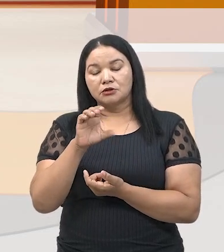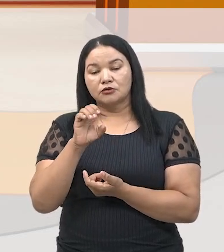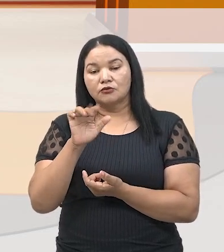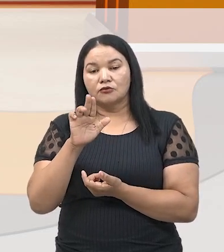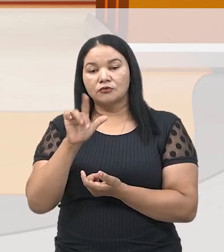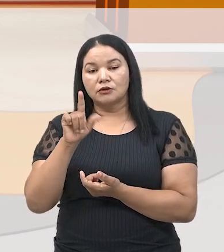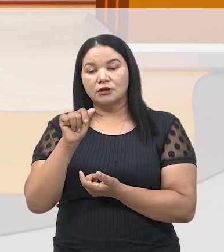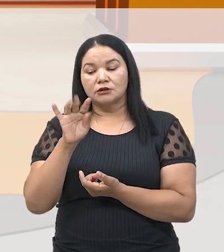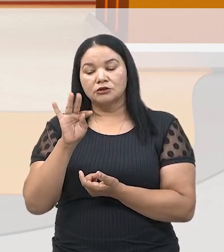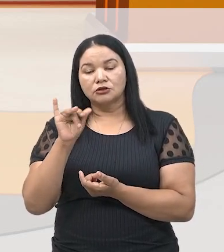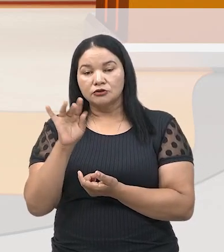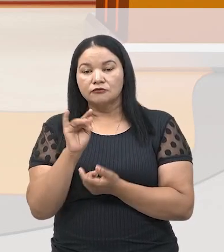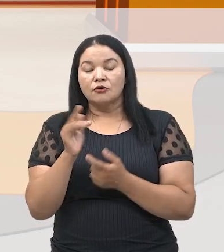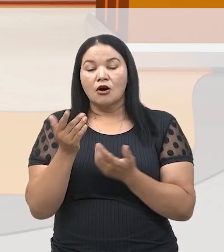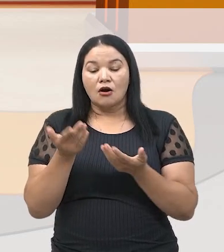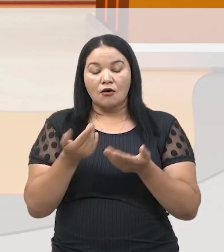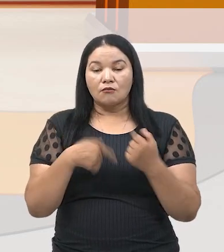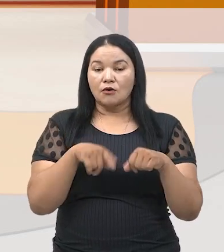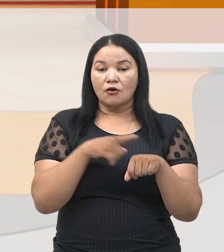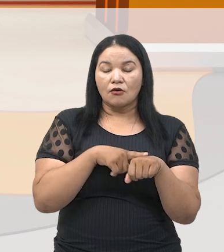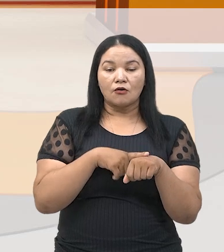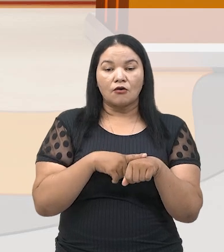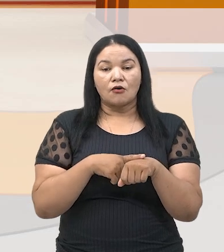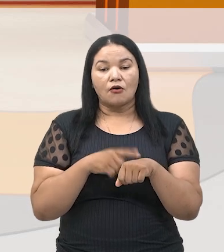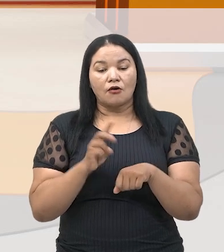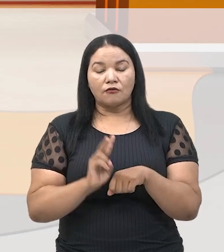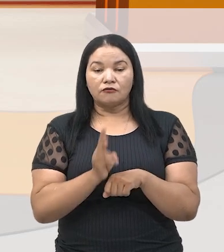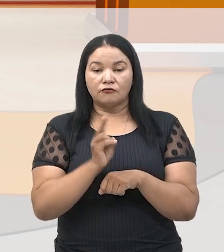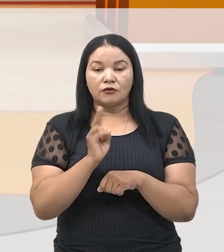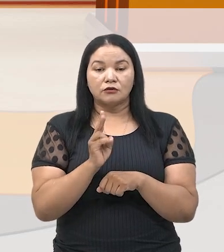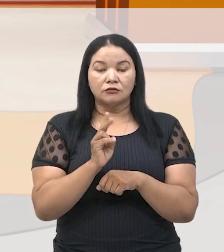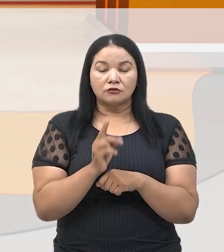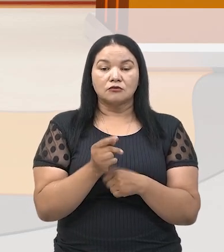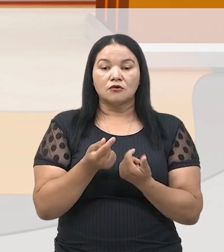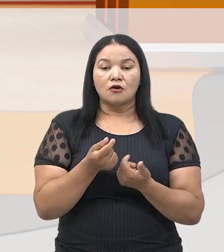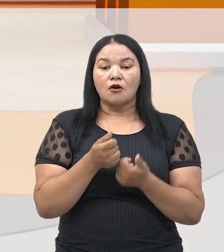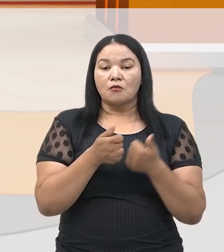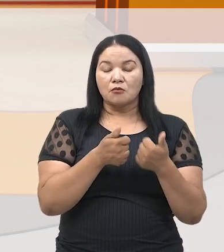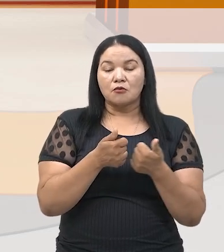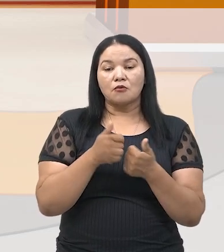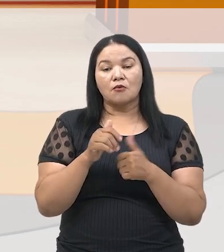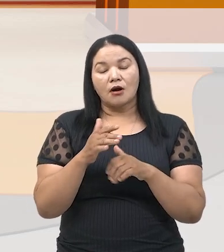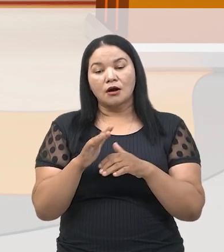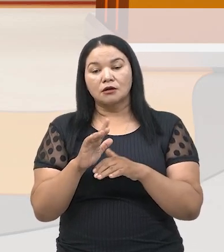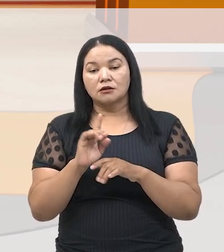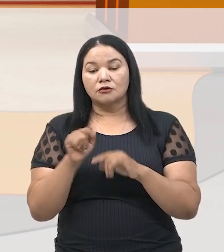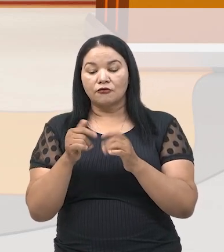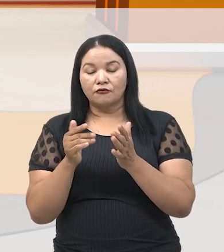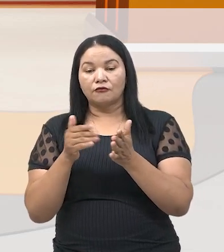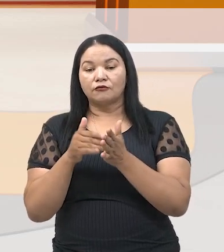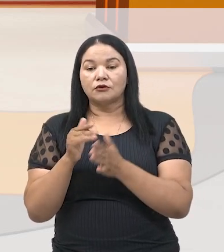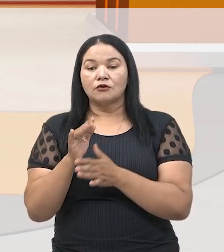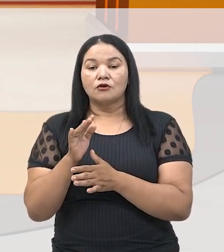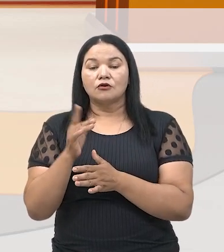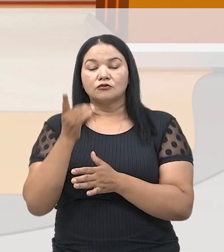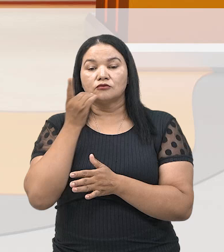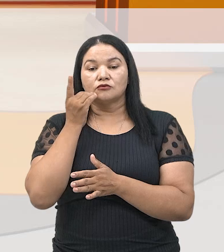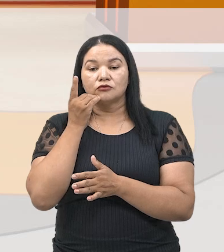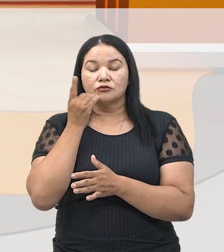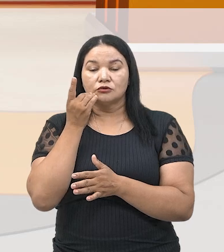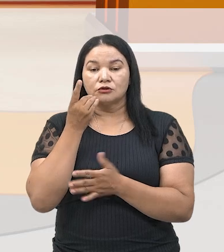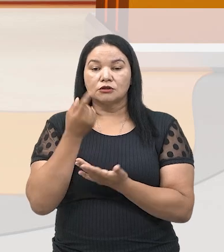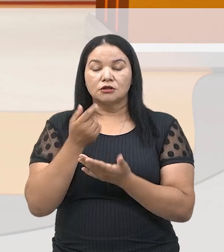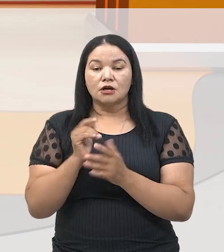um valor razoável, de acordo com esse mercado especulativo, e no final do dia esse valor, né, de